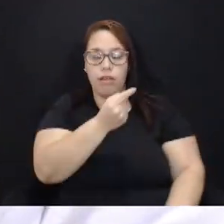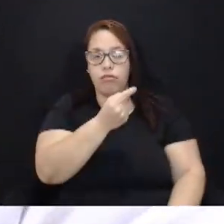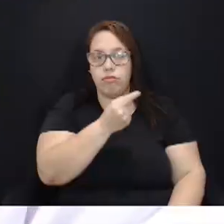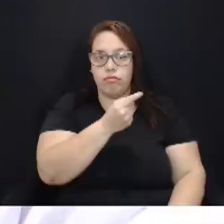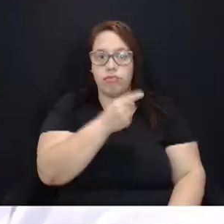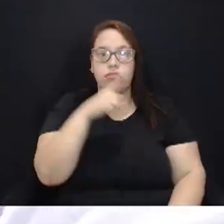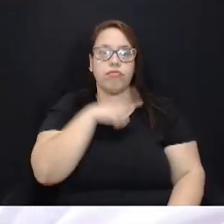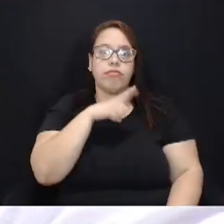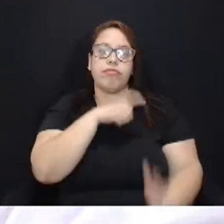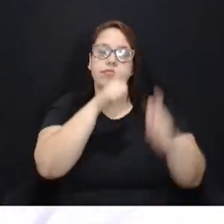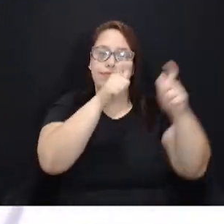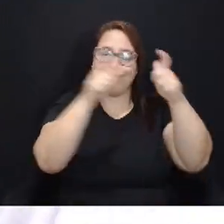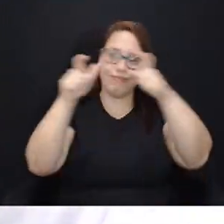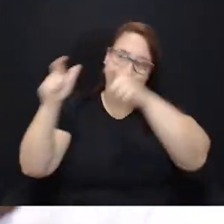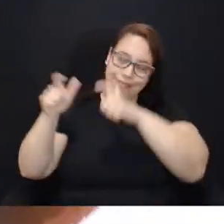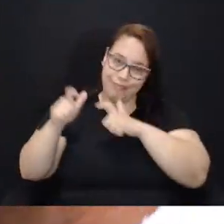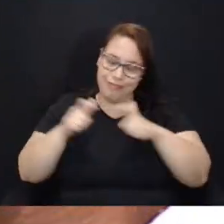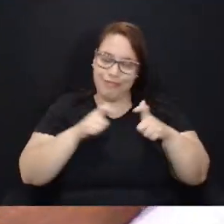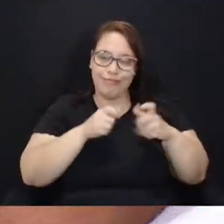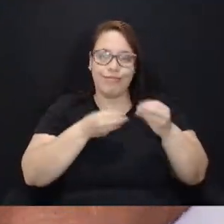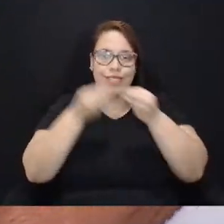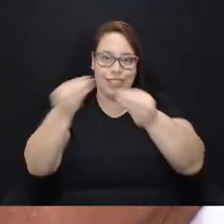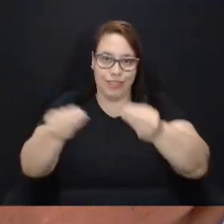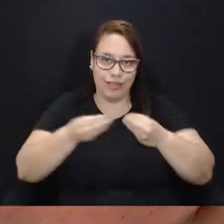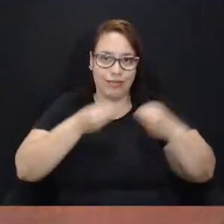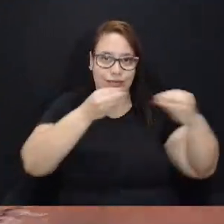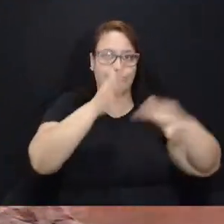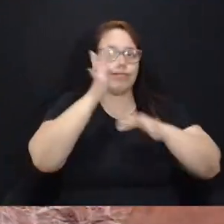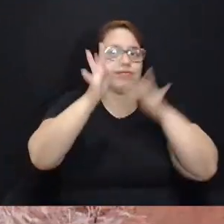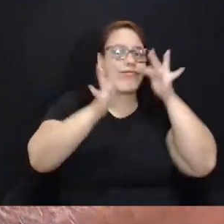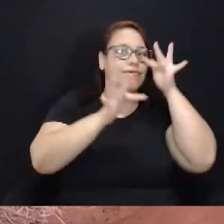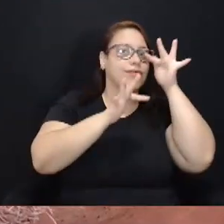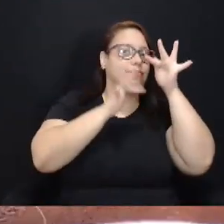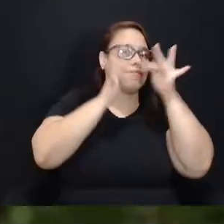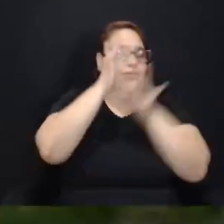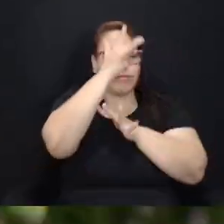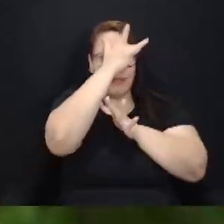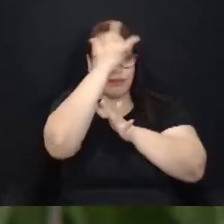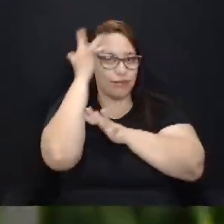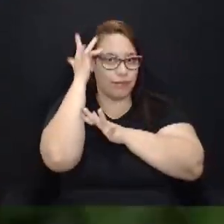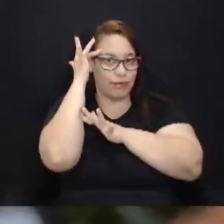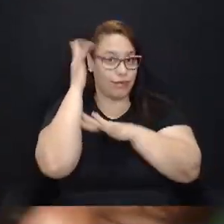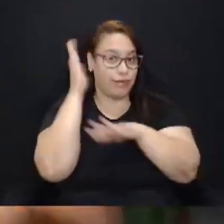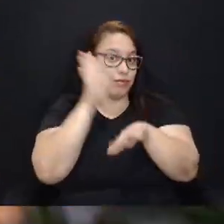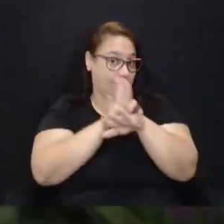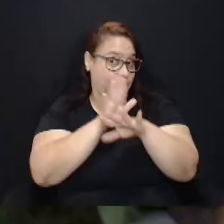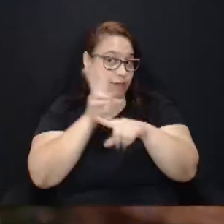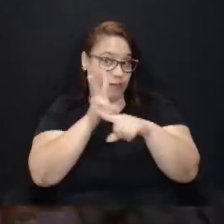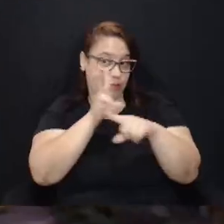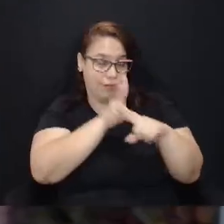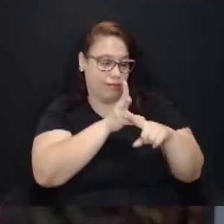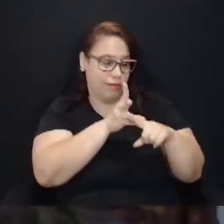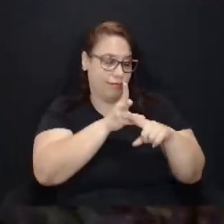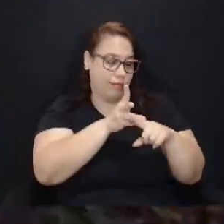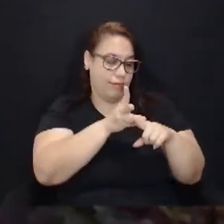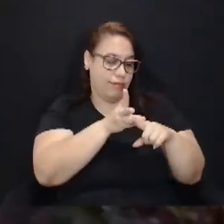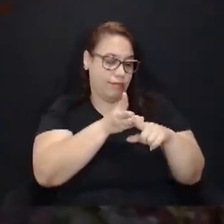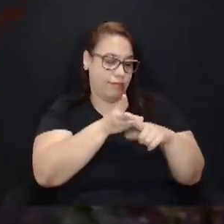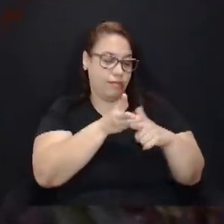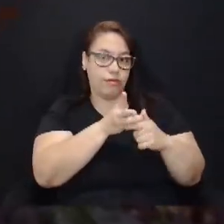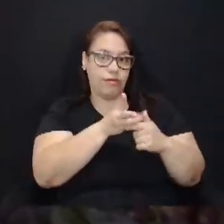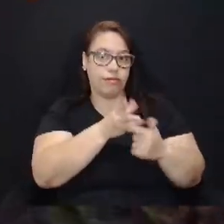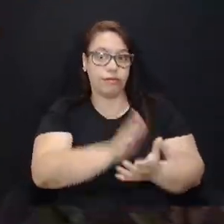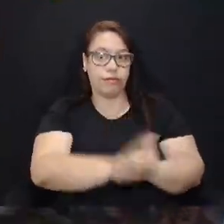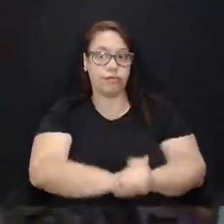por aí que eu levo plantas e flores para as pessoas e ajudo a cuidar, eles cuidam por mim. E transformou em